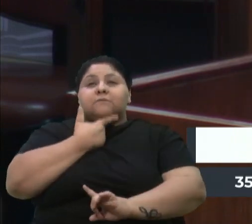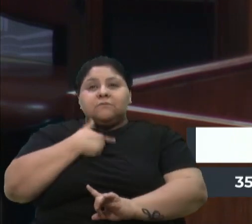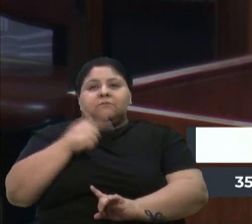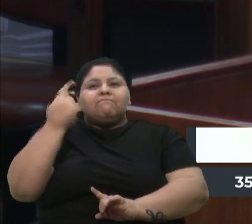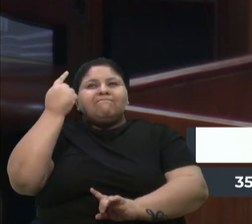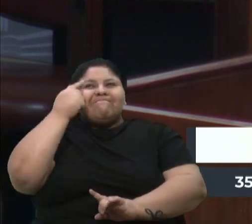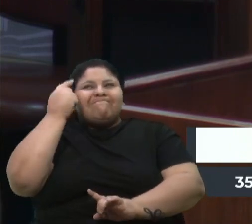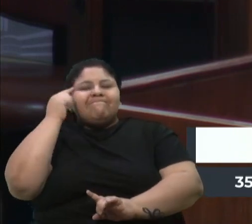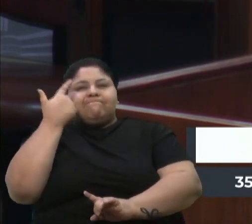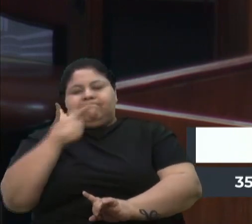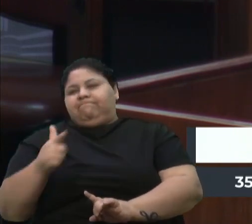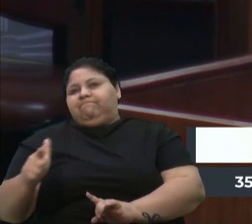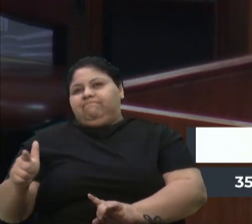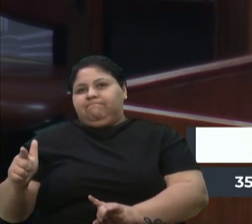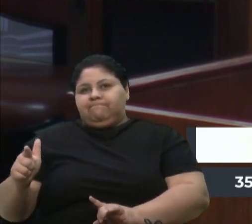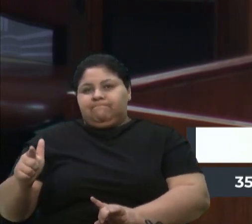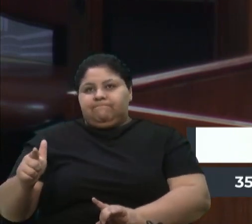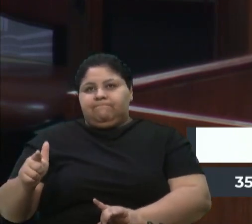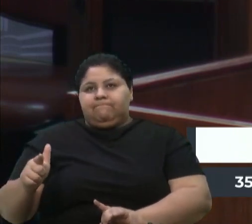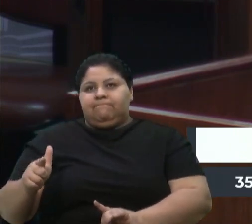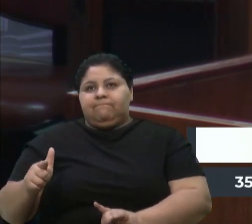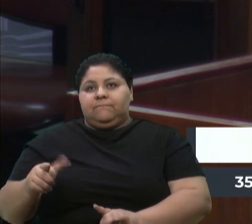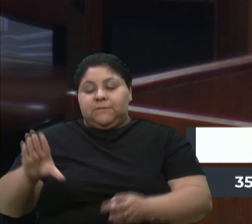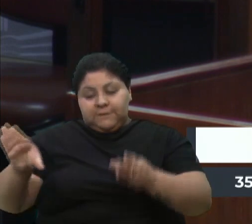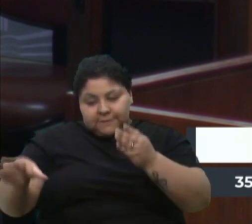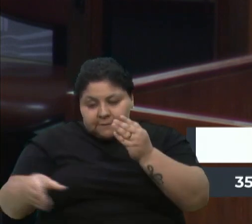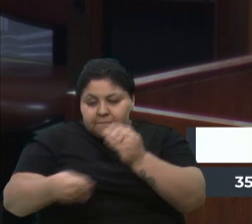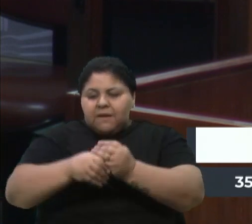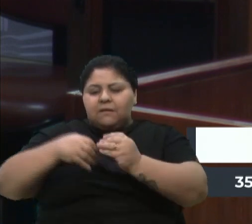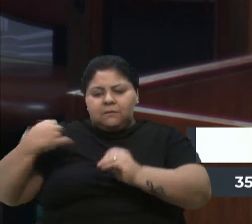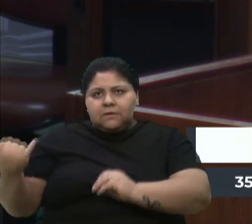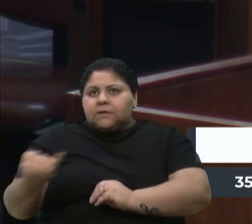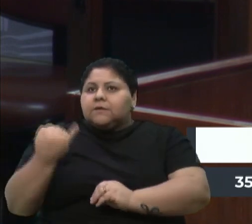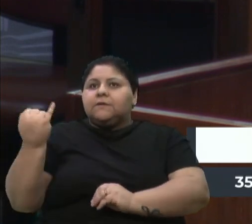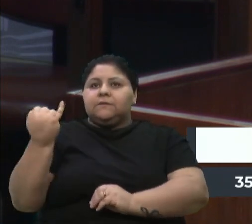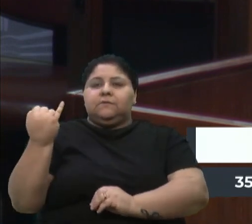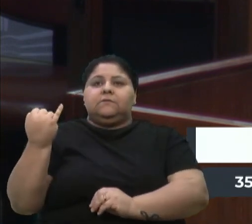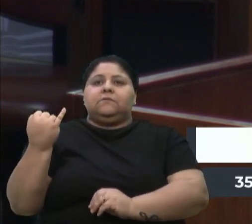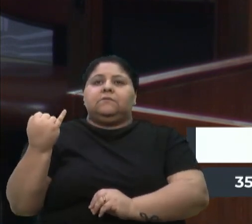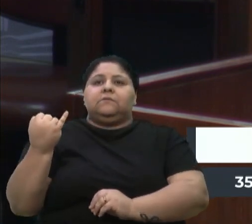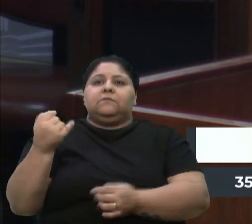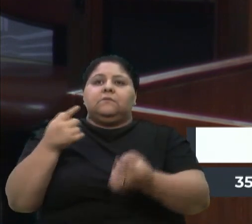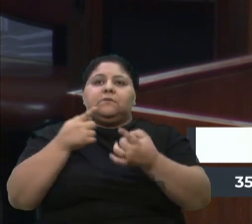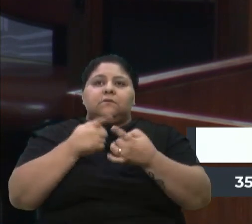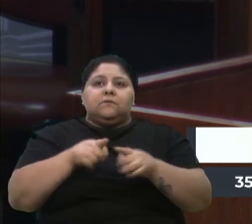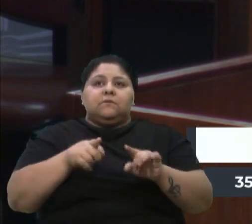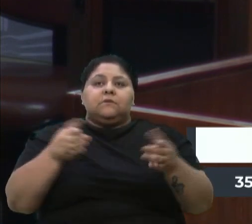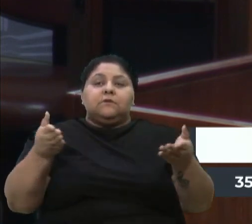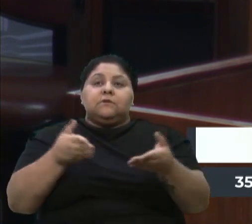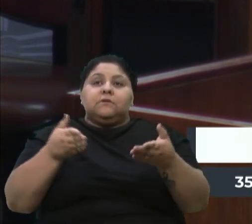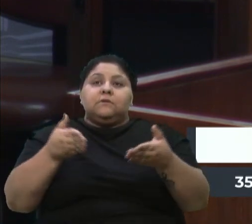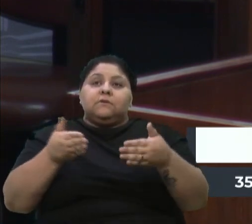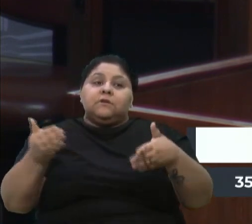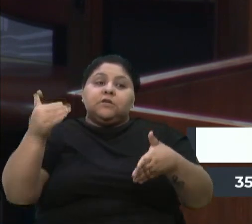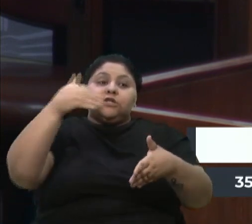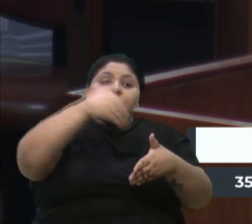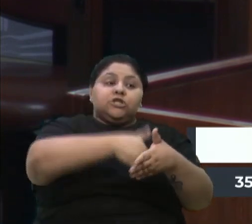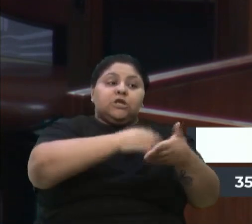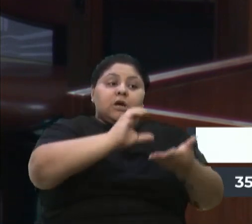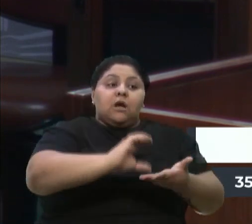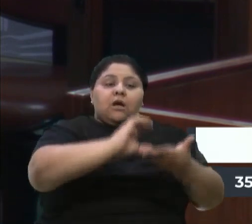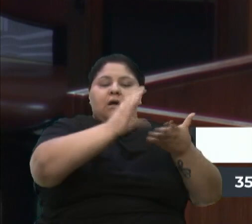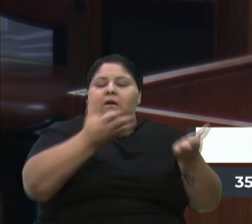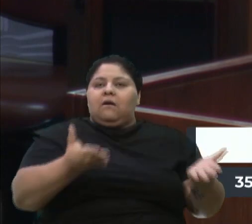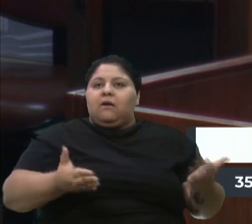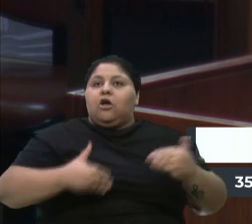repensasse. Que essa emenda é pertinente dos colegas, mas já contempla ali o Conselho. Quando se fala